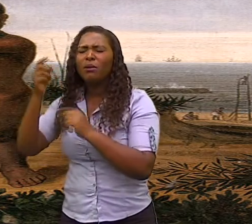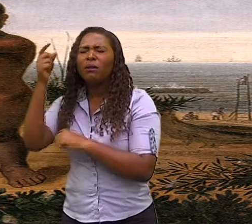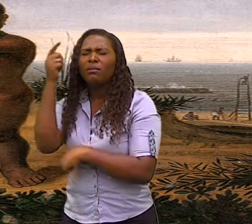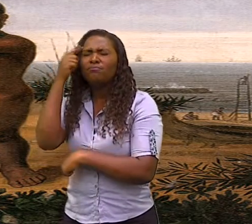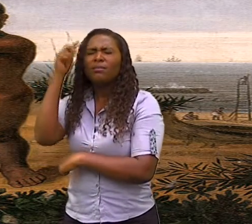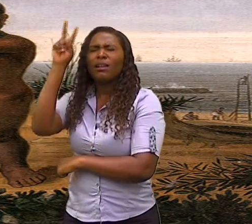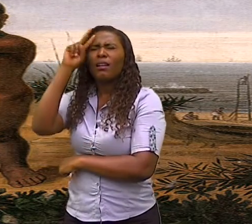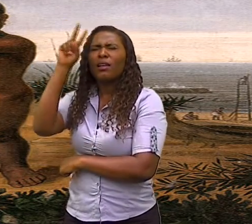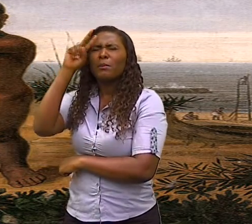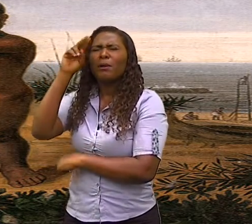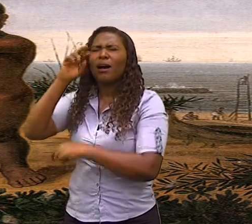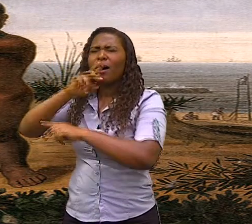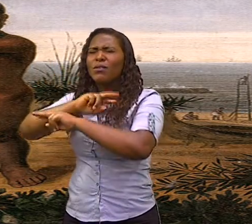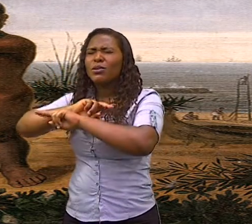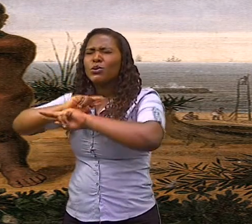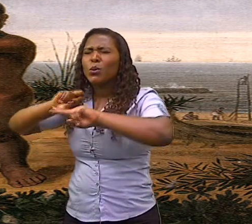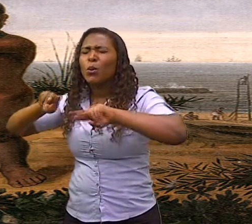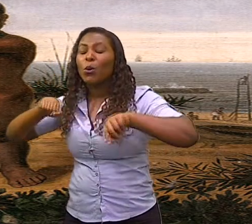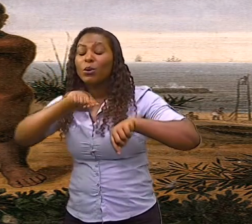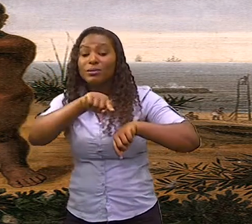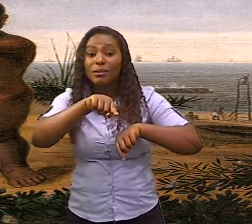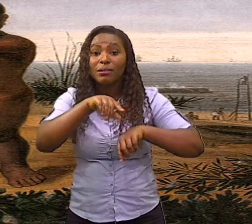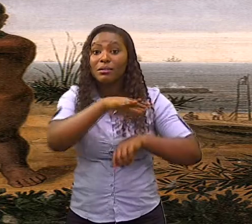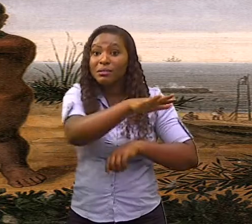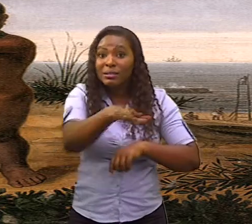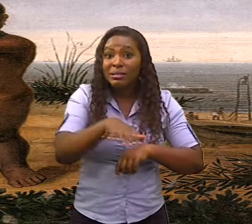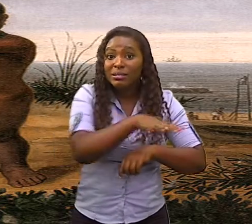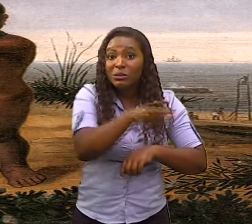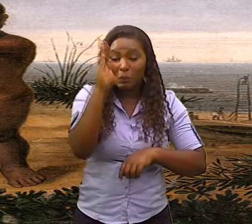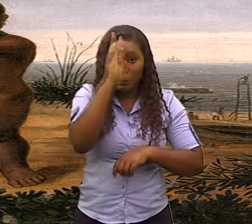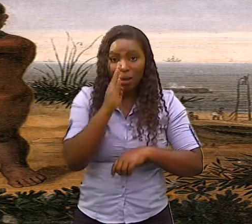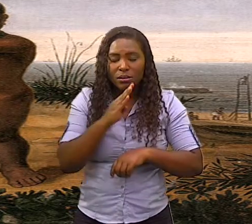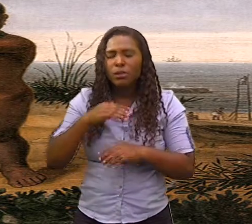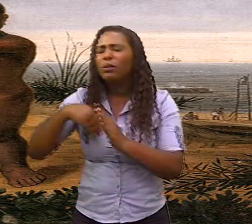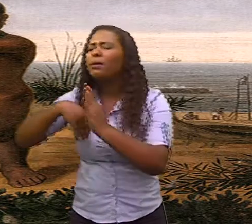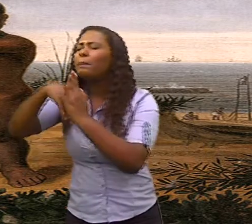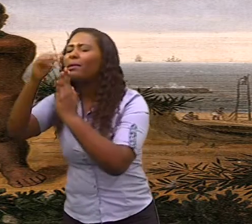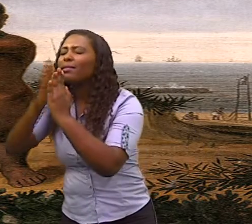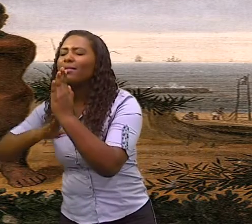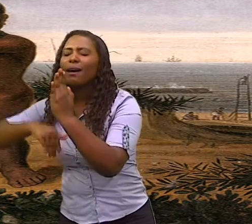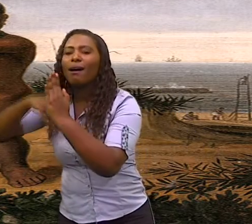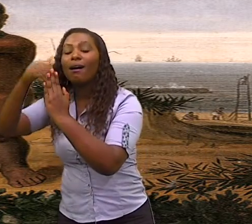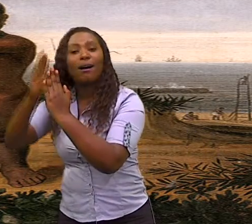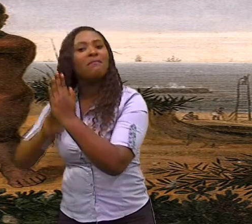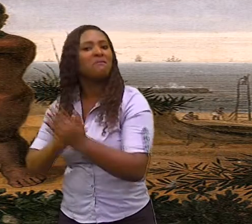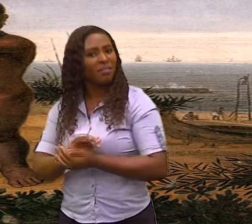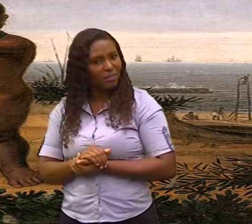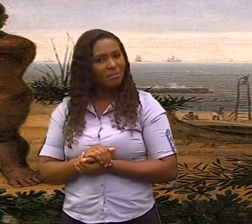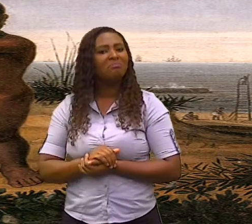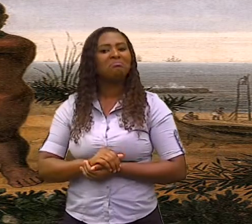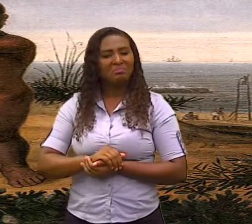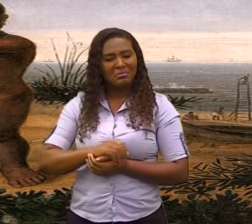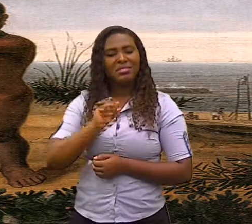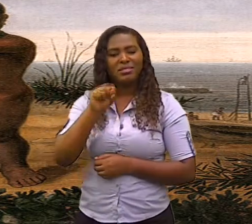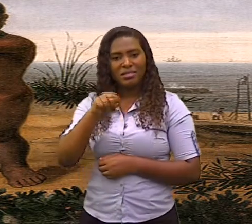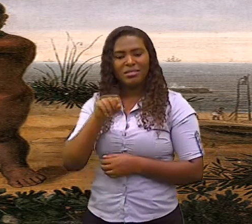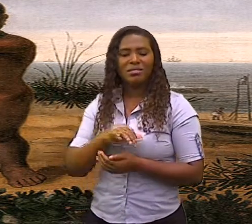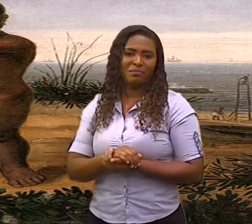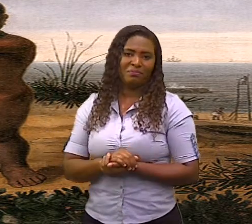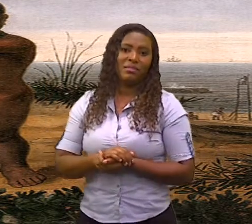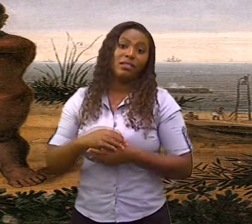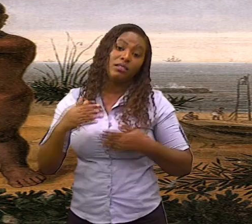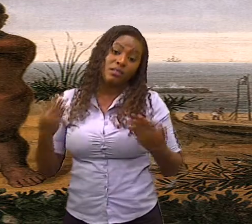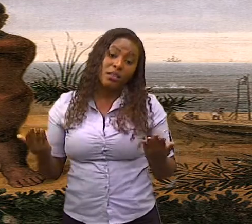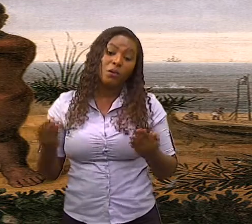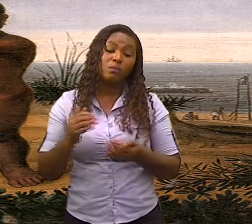flora ganha um mundo, né, através desses artistas da colonização. Ou